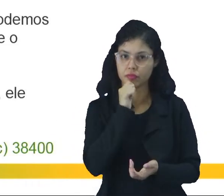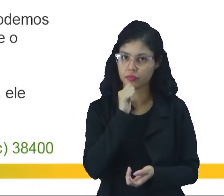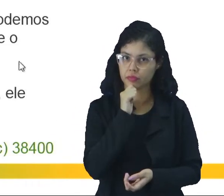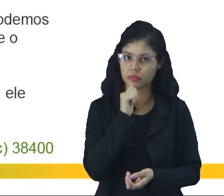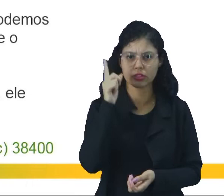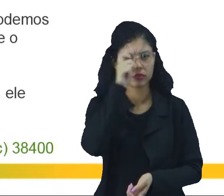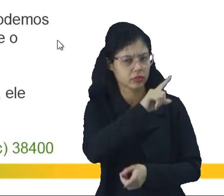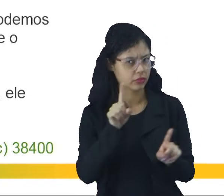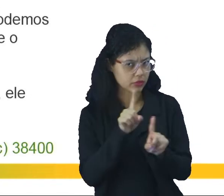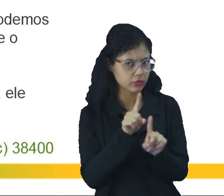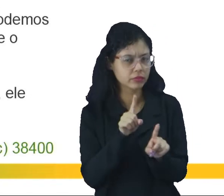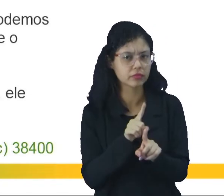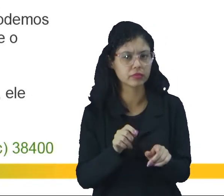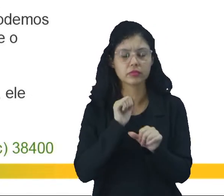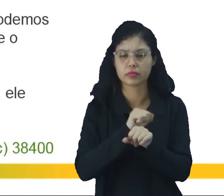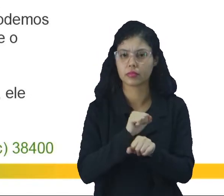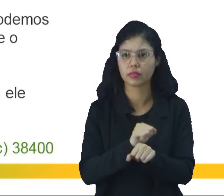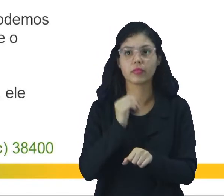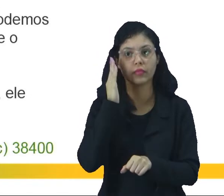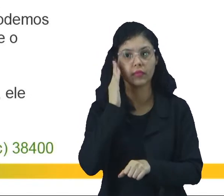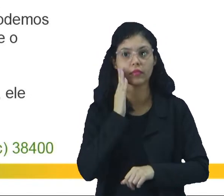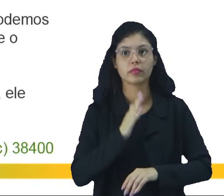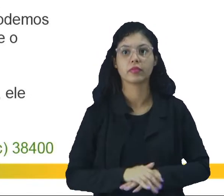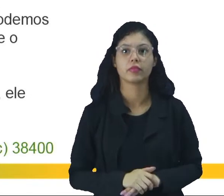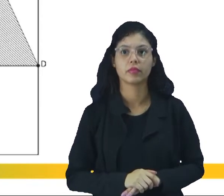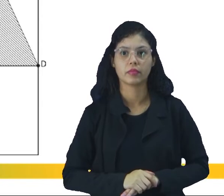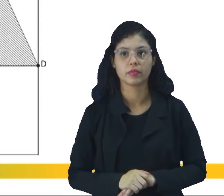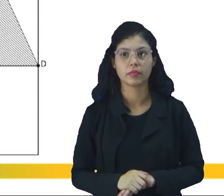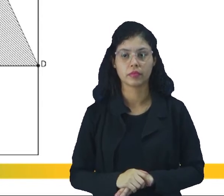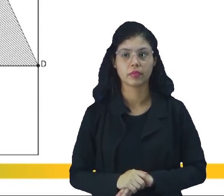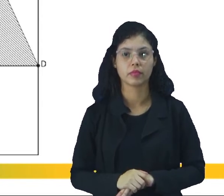é tão complicado e eu espero que você tenha compreendido.